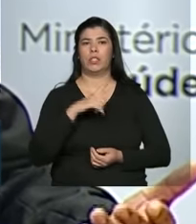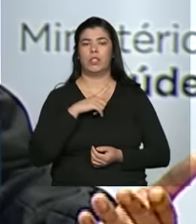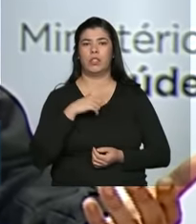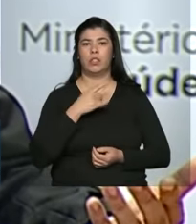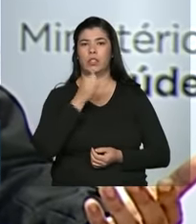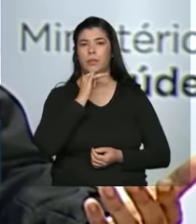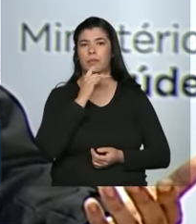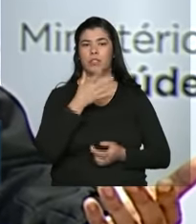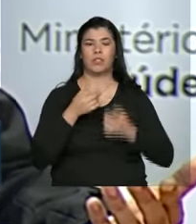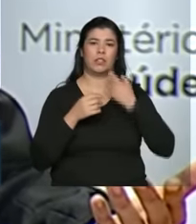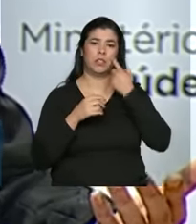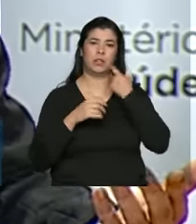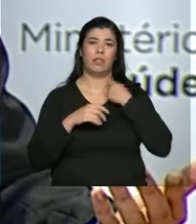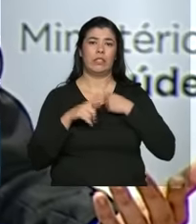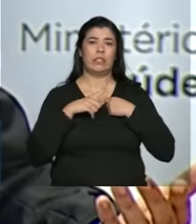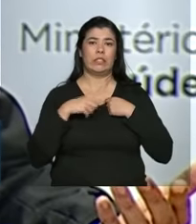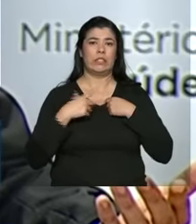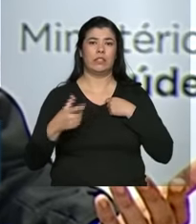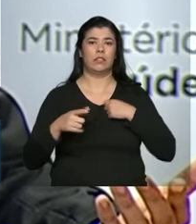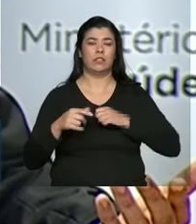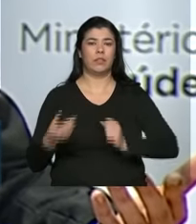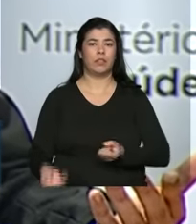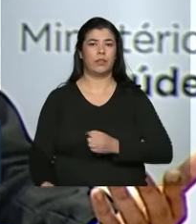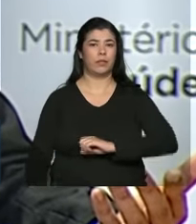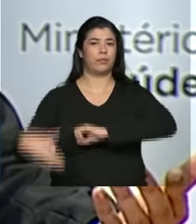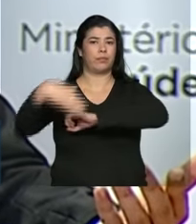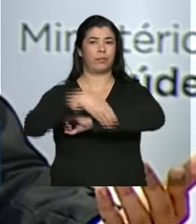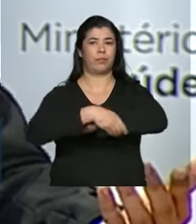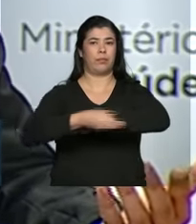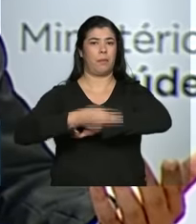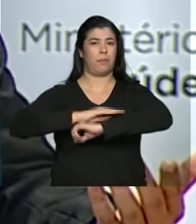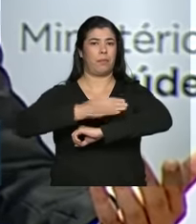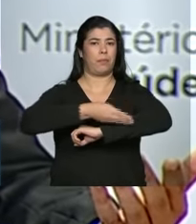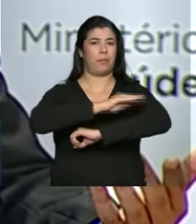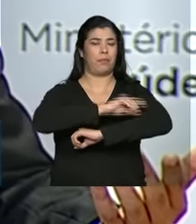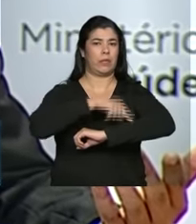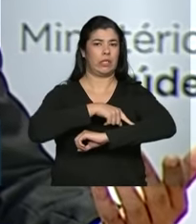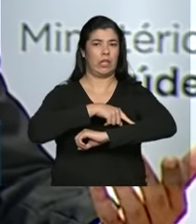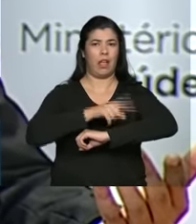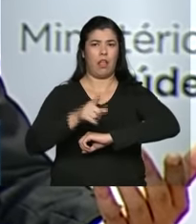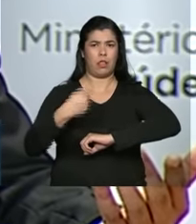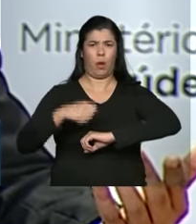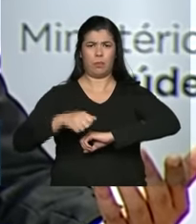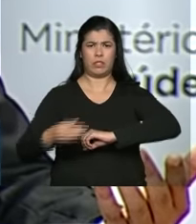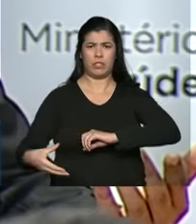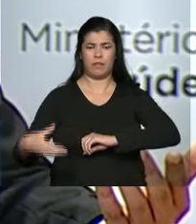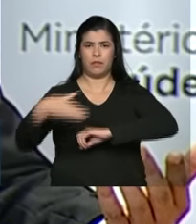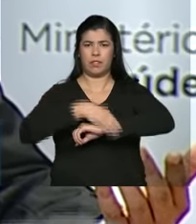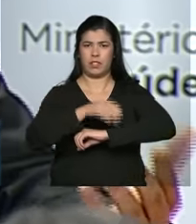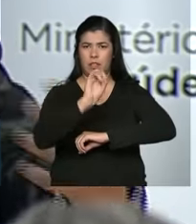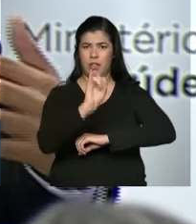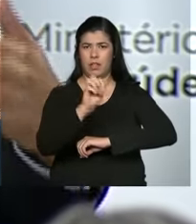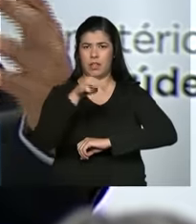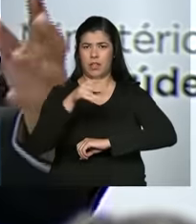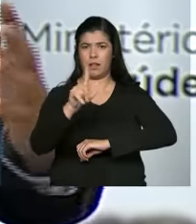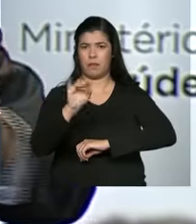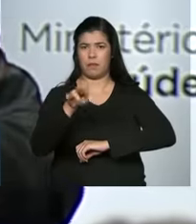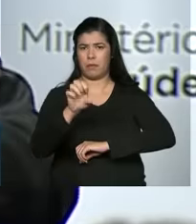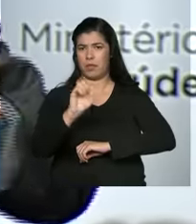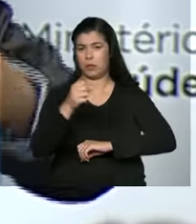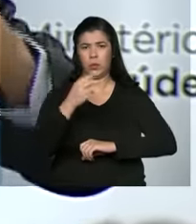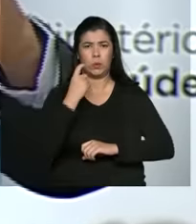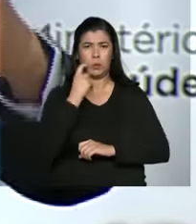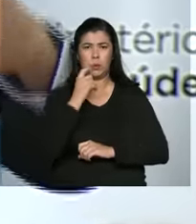de de de um dispositivo sem necessidade ele pode ser enquadrada ali por uma lesão corporal né então você pode enquadrar ele aí agora H